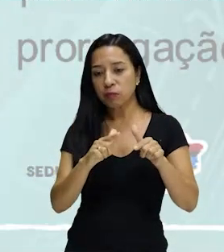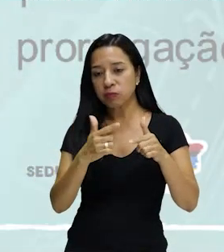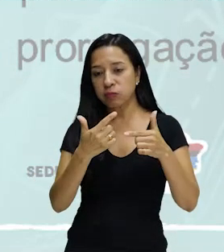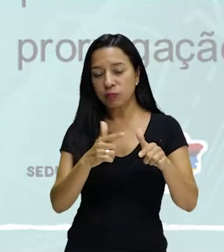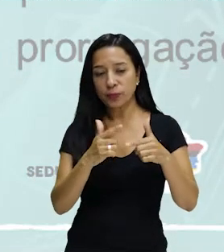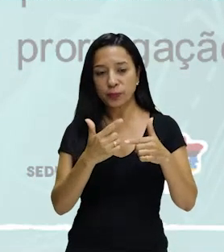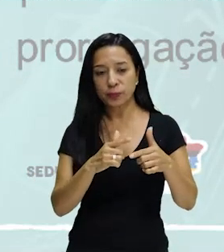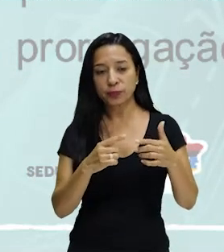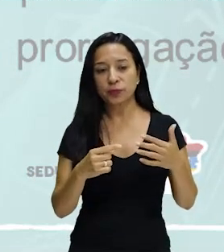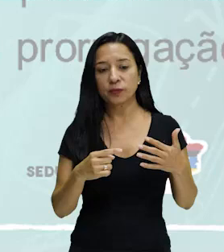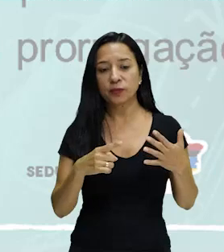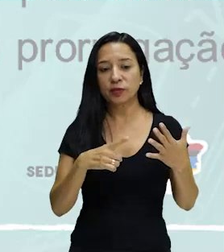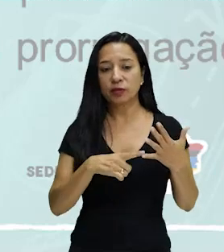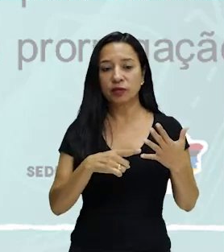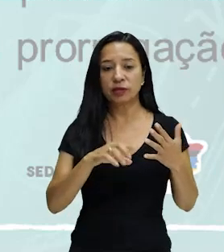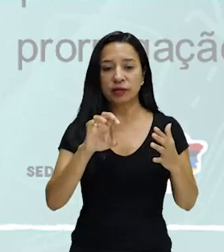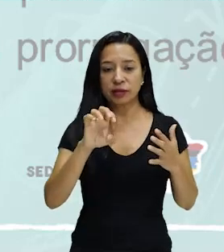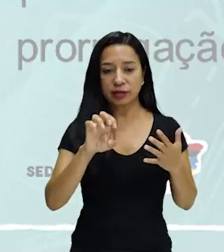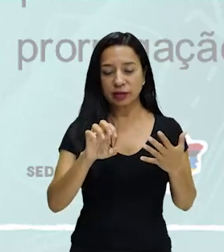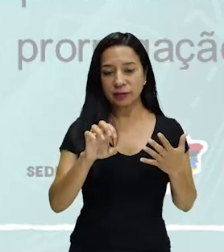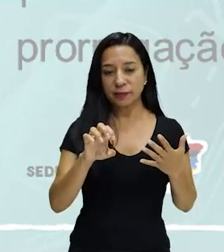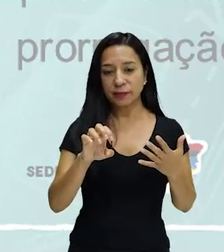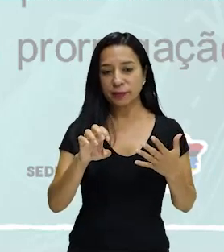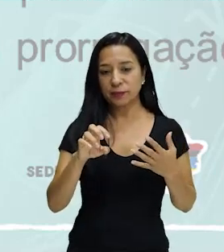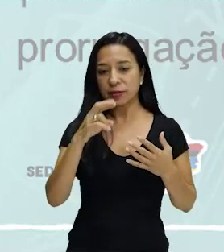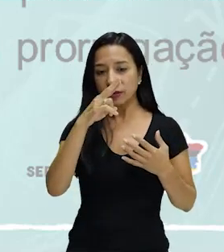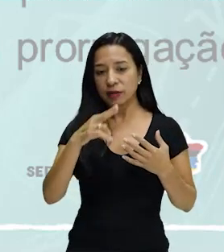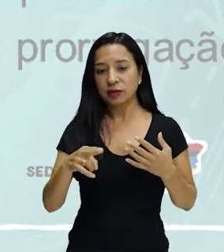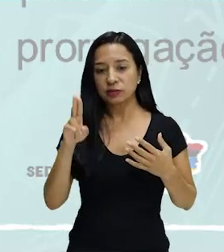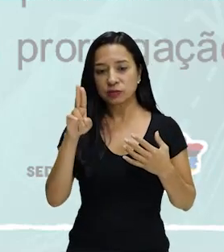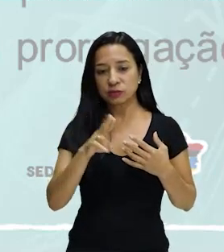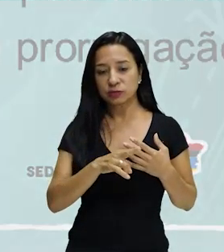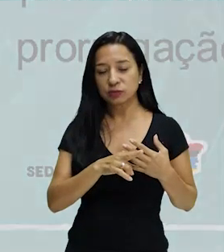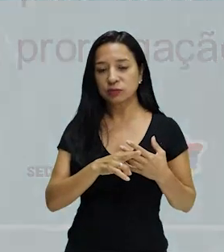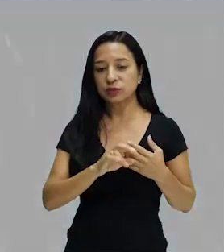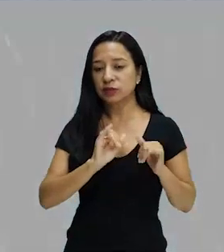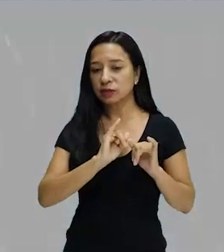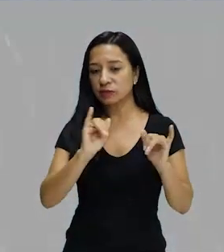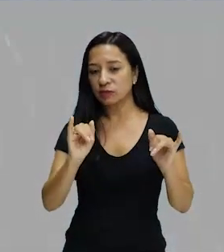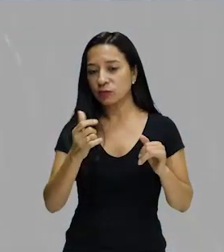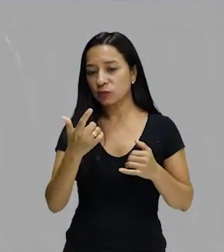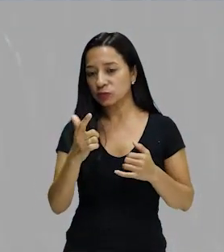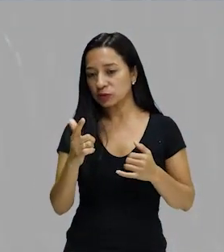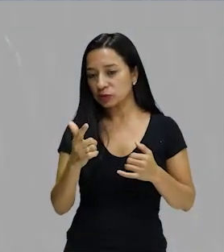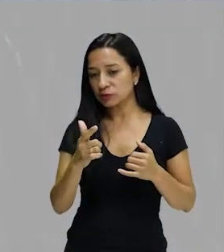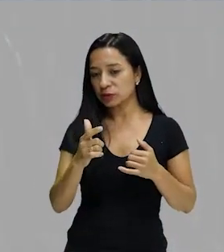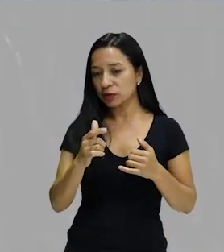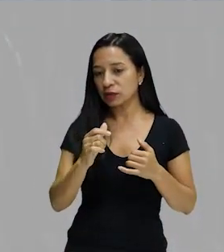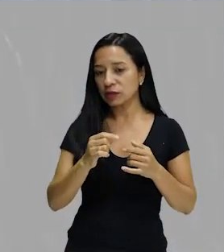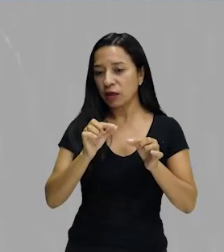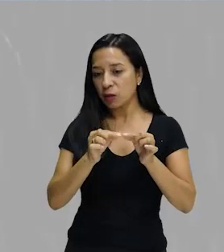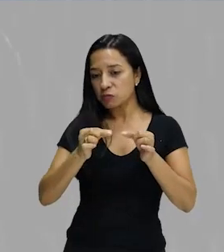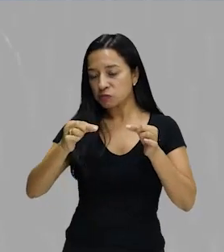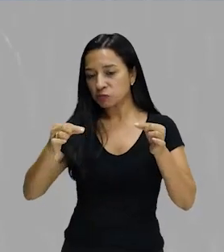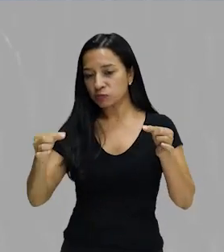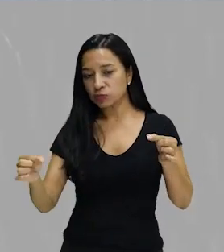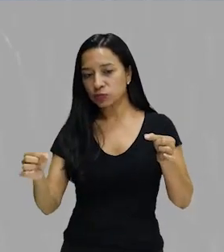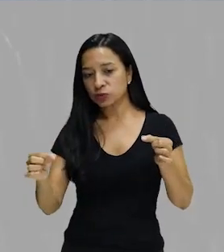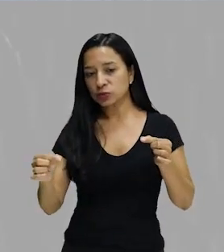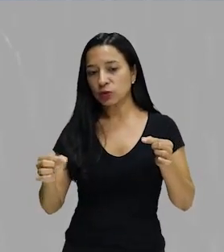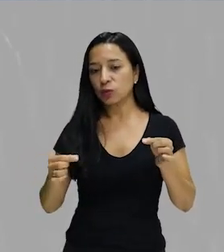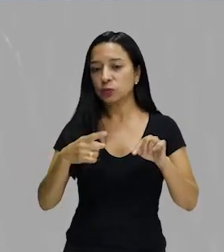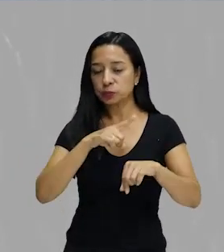Caixa Econômica informou os mutuários que não haverá prorrogação dos prazos. Qual delas está